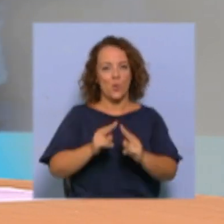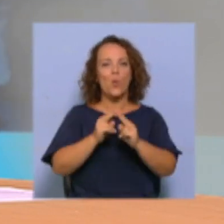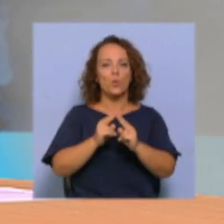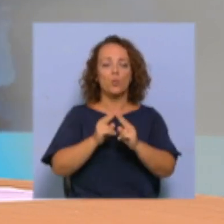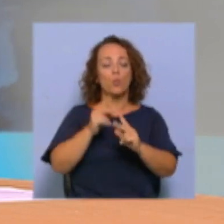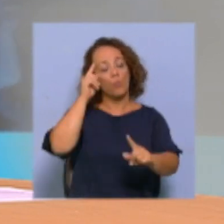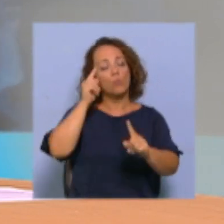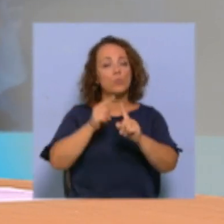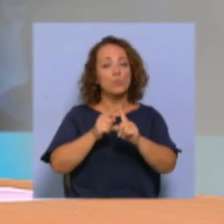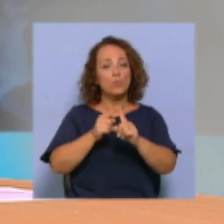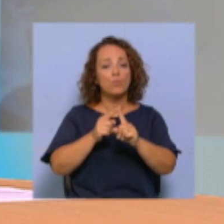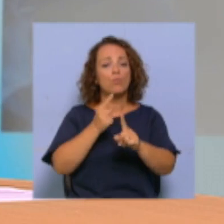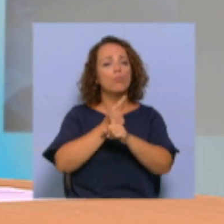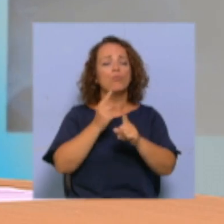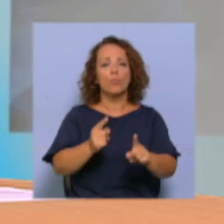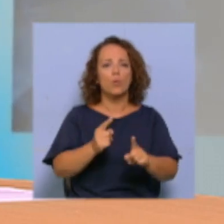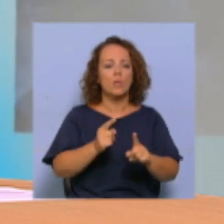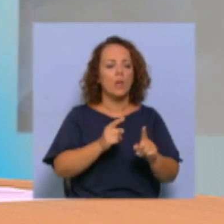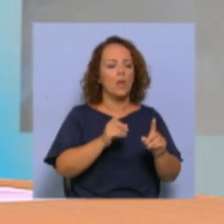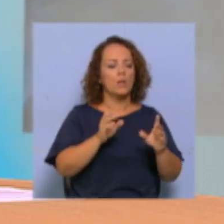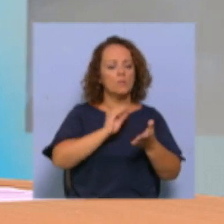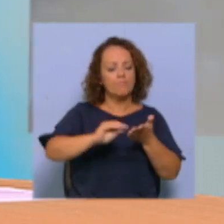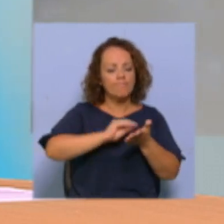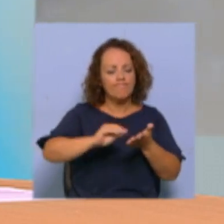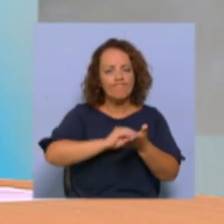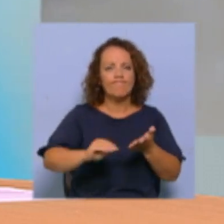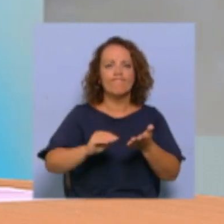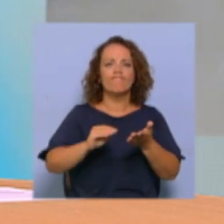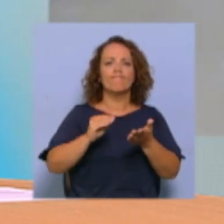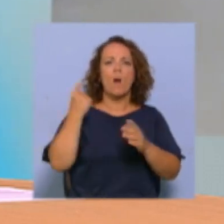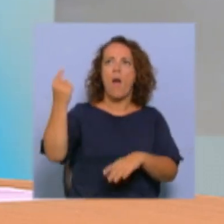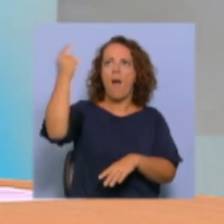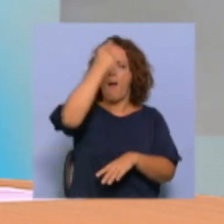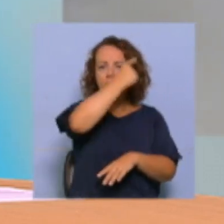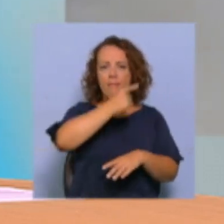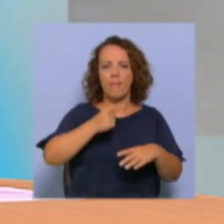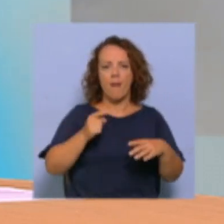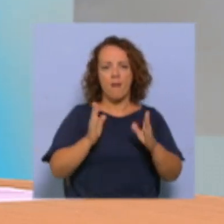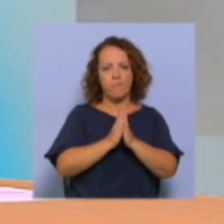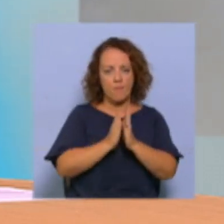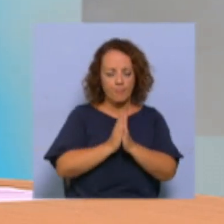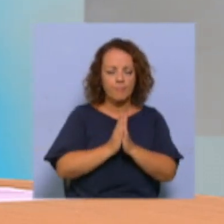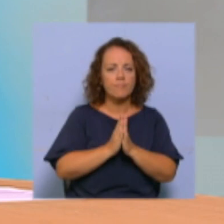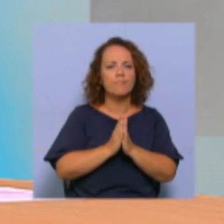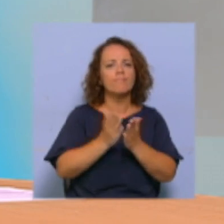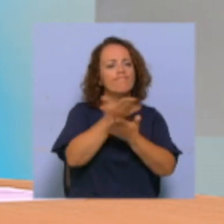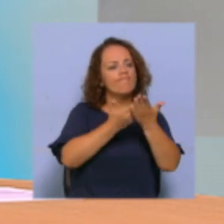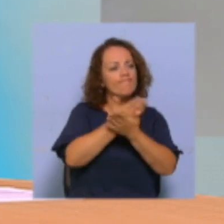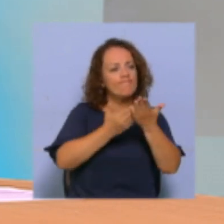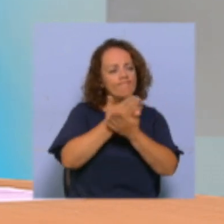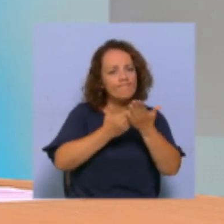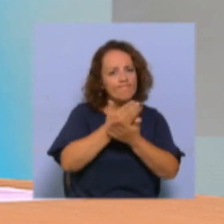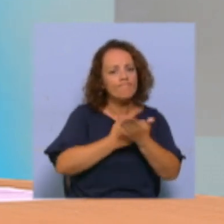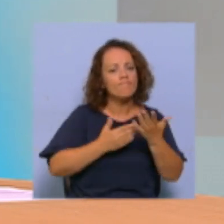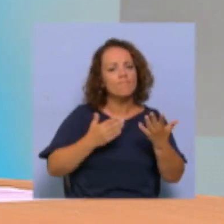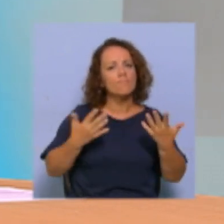diálogo com os vários secretariados diocesanos das comunicações sociais, como é que está esta ponte, esta rede, digamos assim,